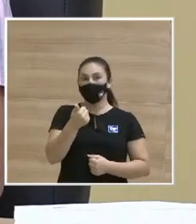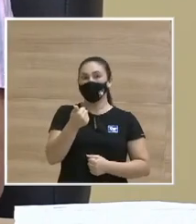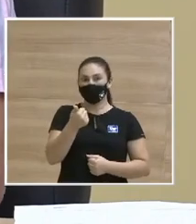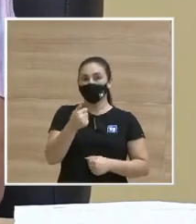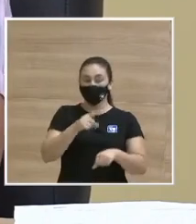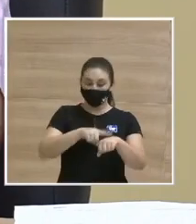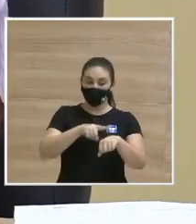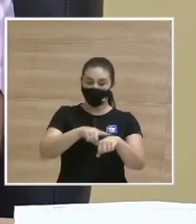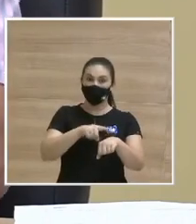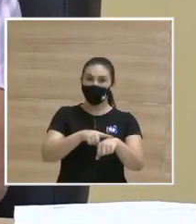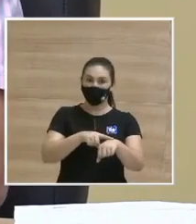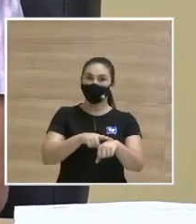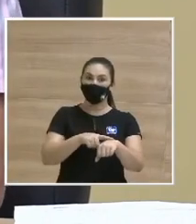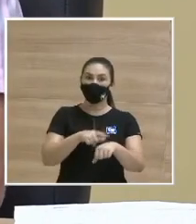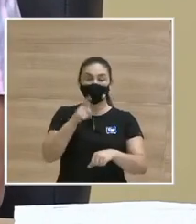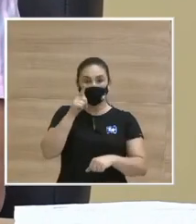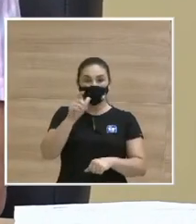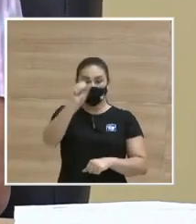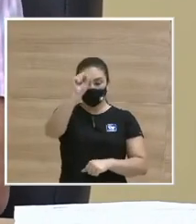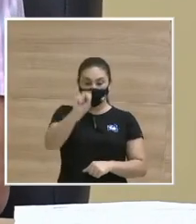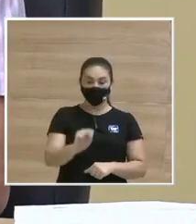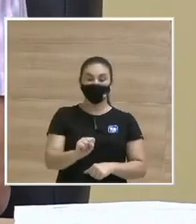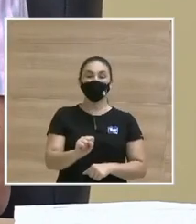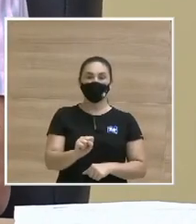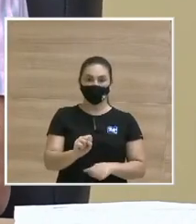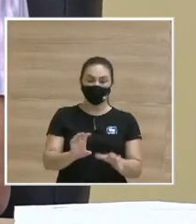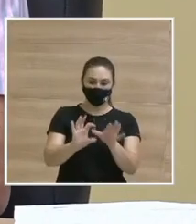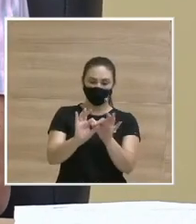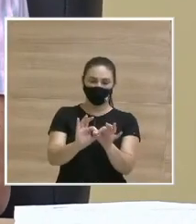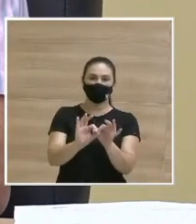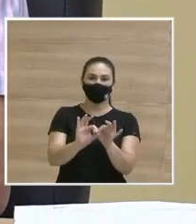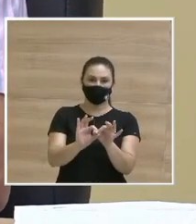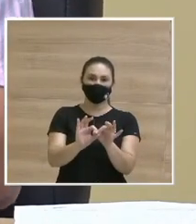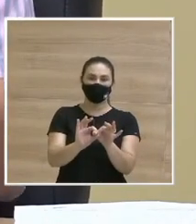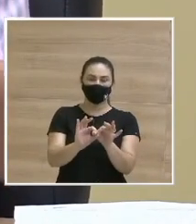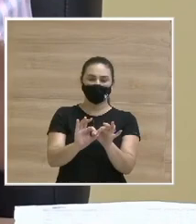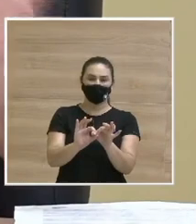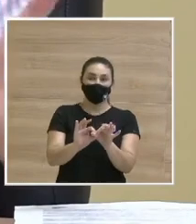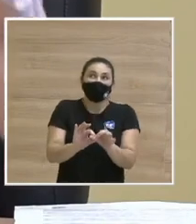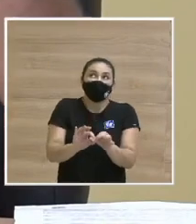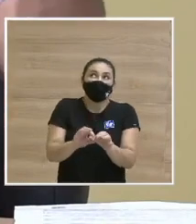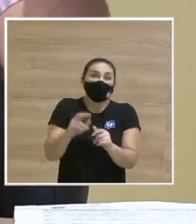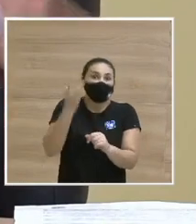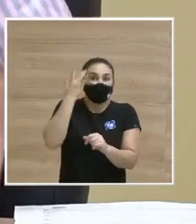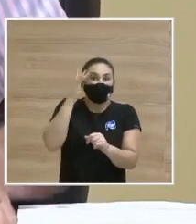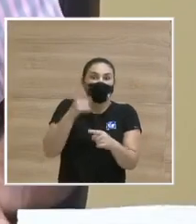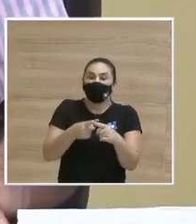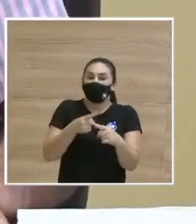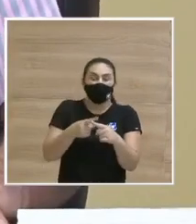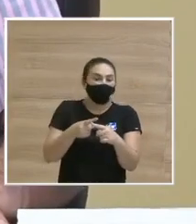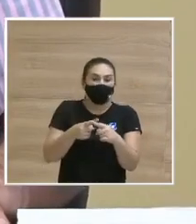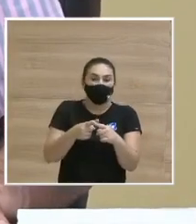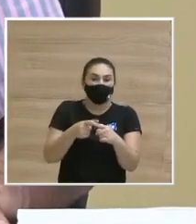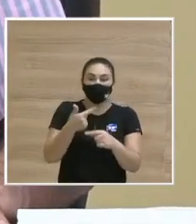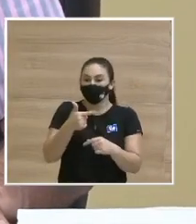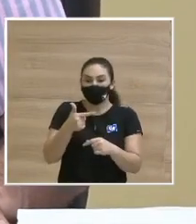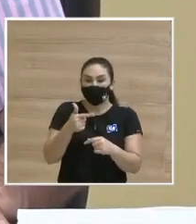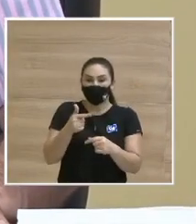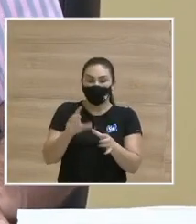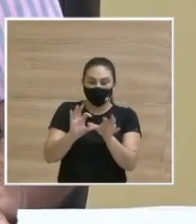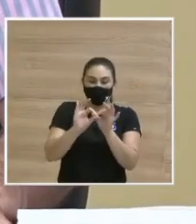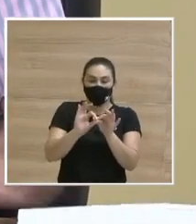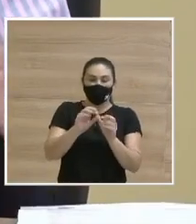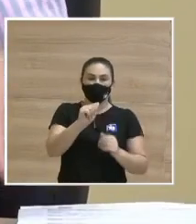tentarmos nos congregarmos com o Sudoeste do Paraná, eu venho falando isso. Não sei por que, em gestões passadas, nós não estávamos na